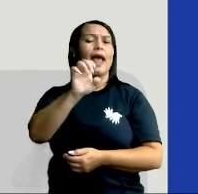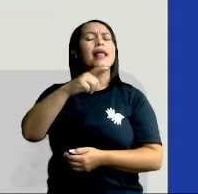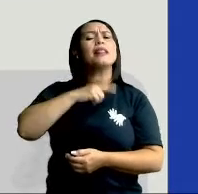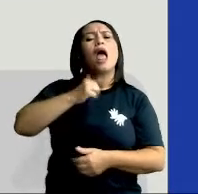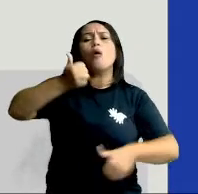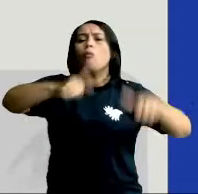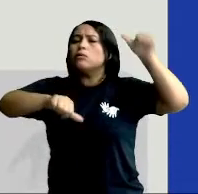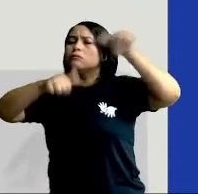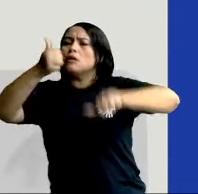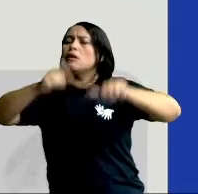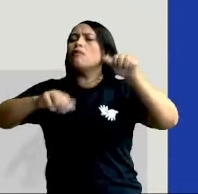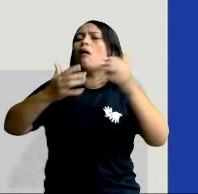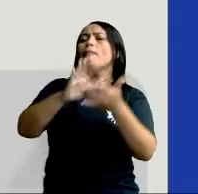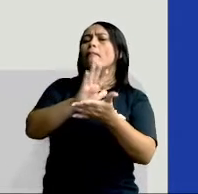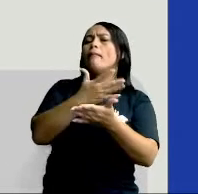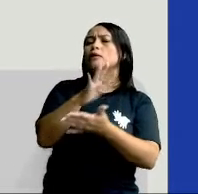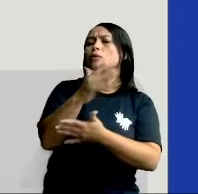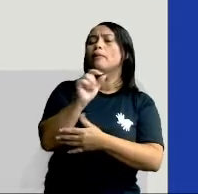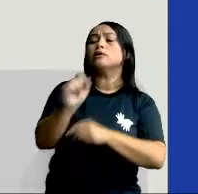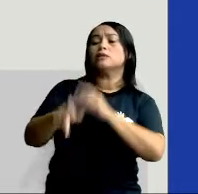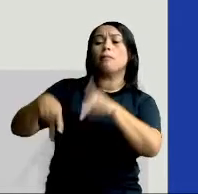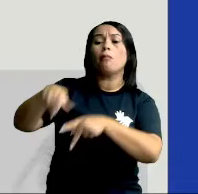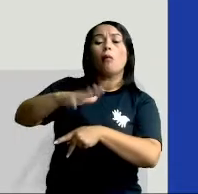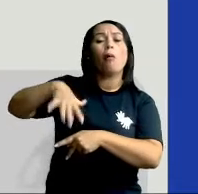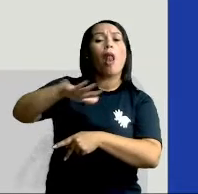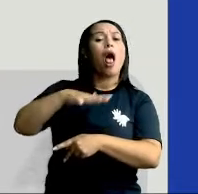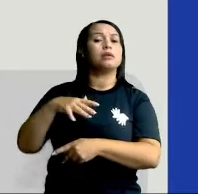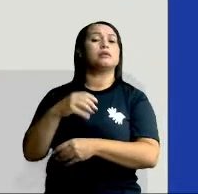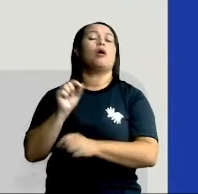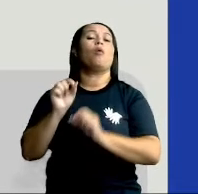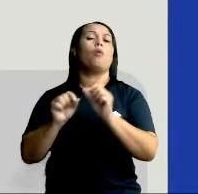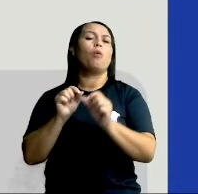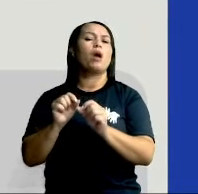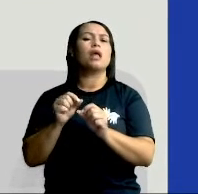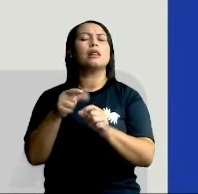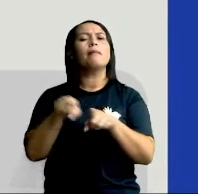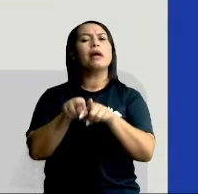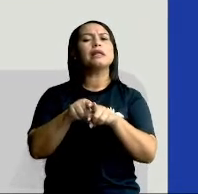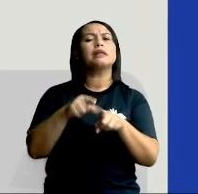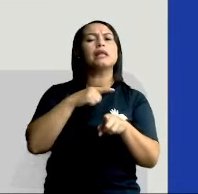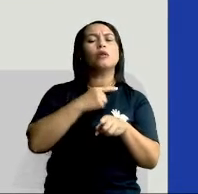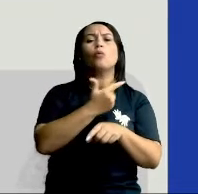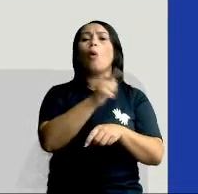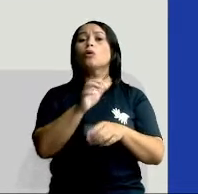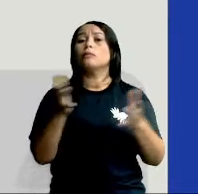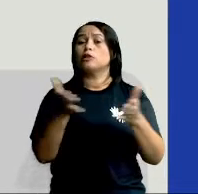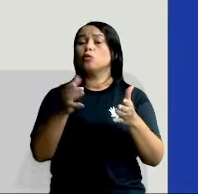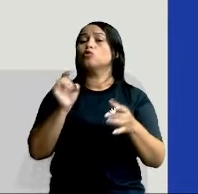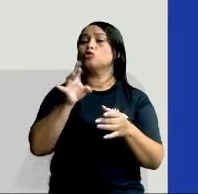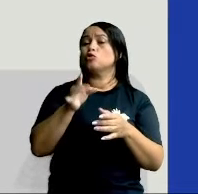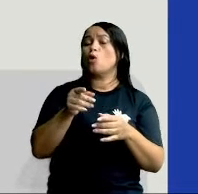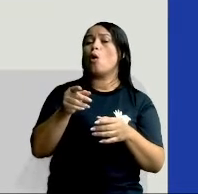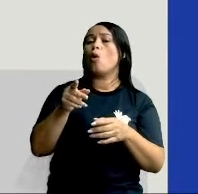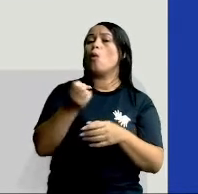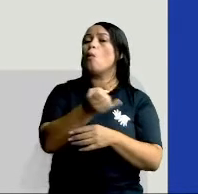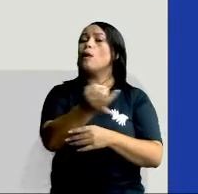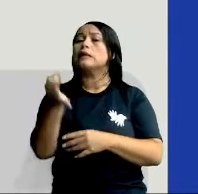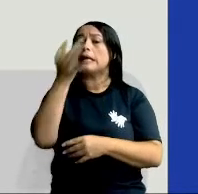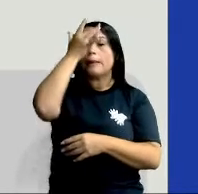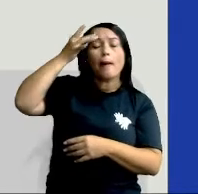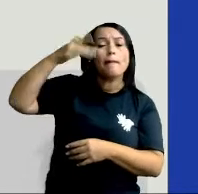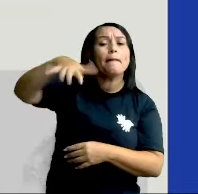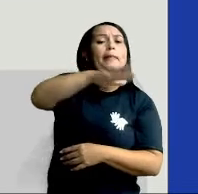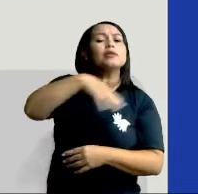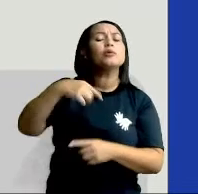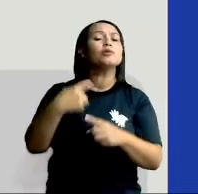de população, dentre outras situações também, né? Mas eu vou me deter apenas aqui a estimativa de população, da